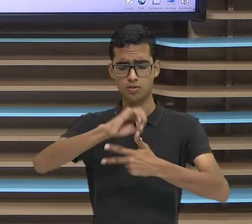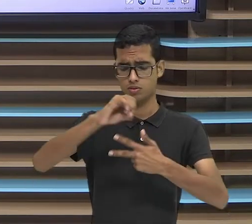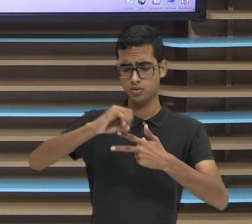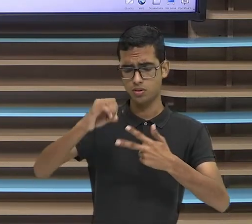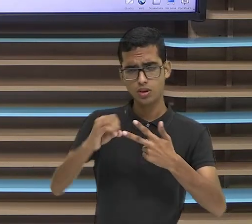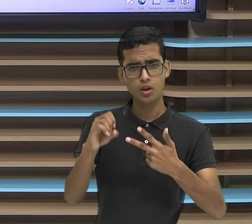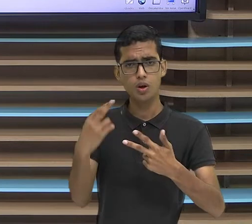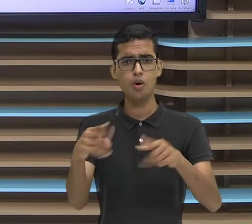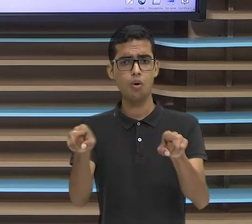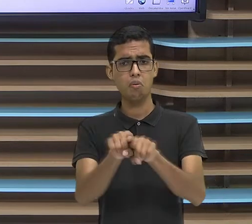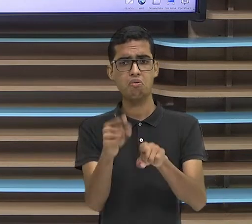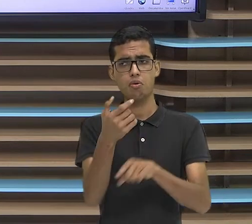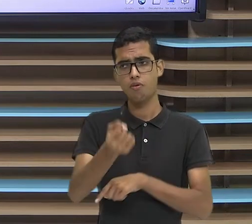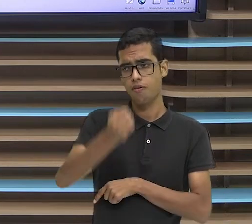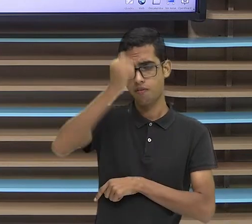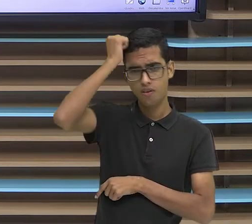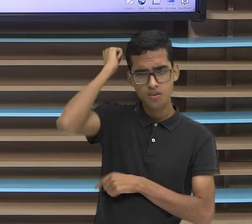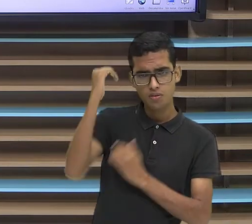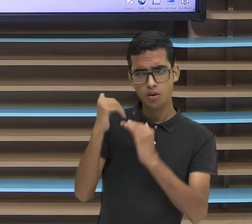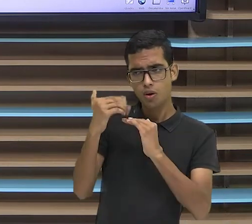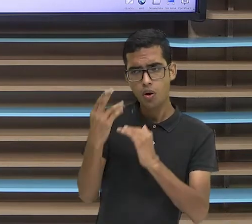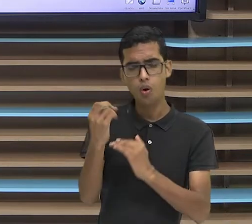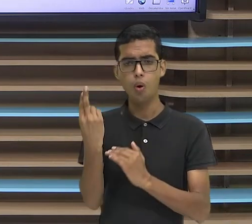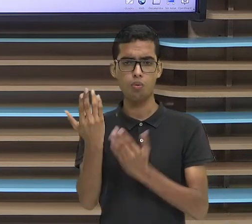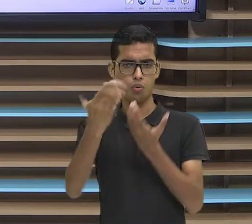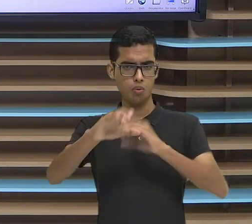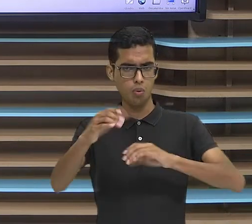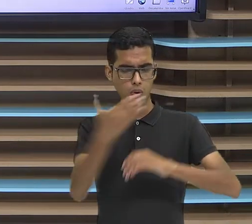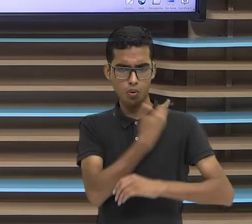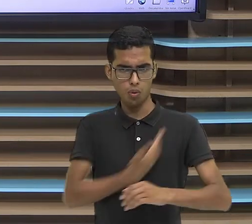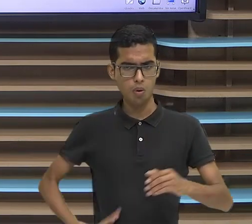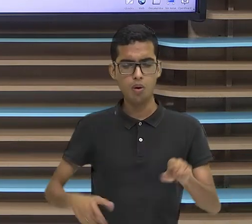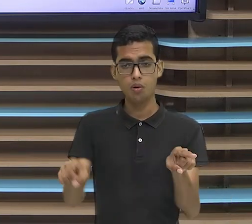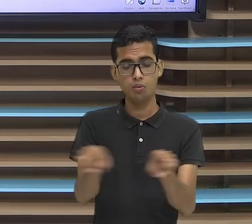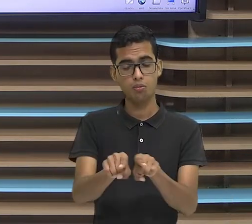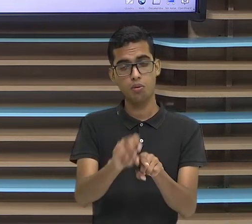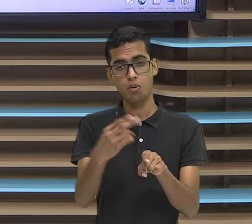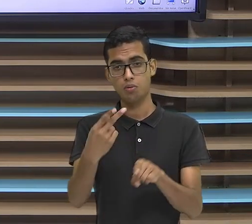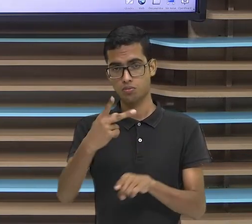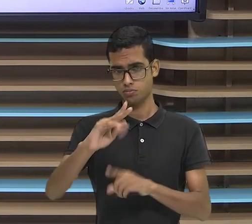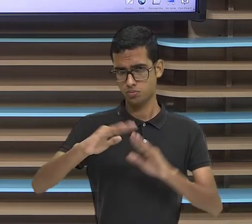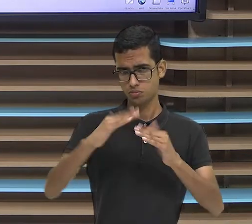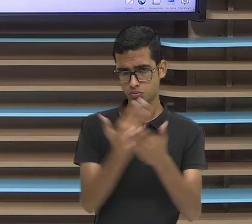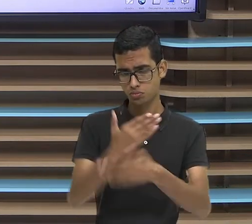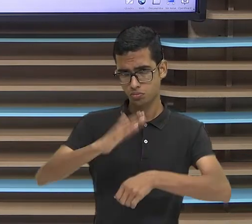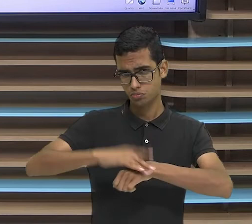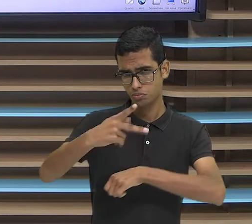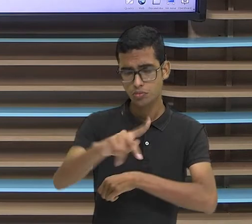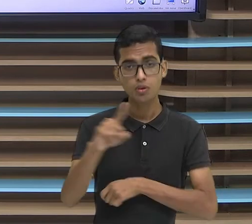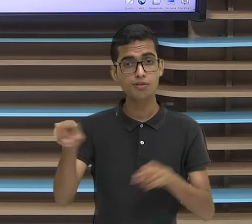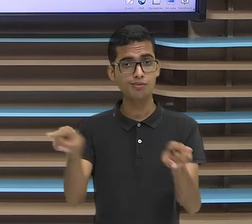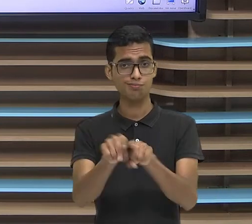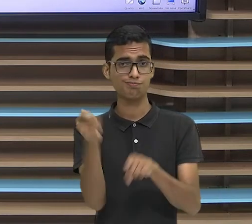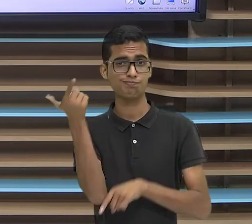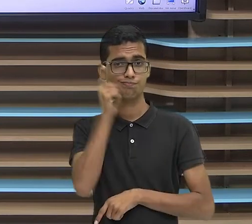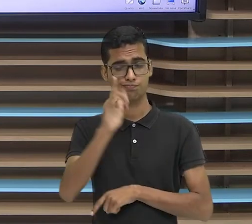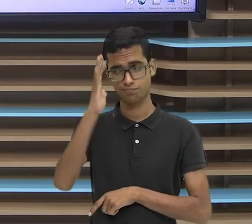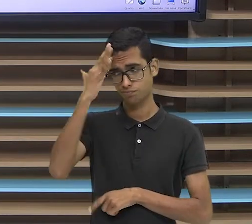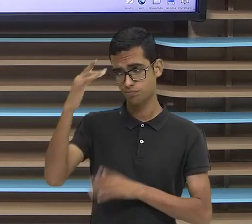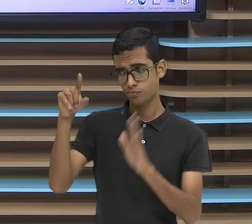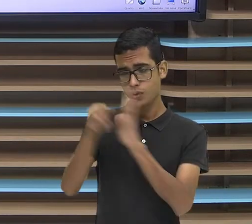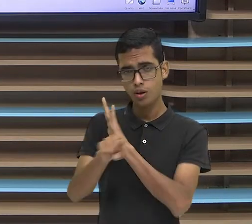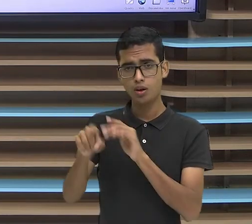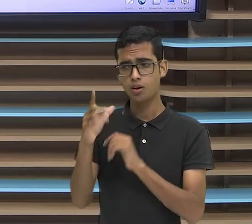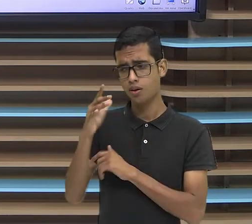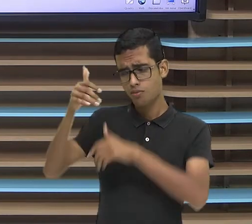de Enem, seja de outros vestibulares, concurso público ou até mesmo na sua escola, você consegue resolver